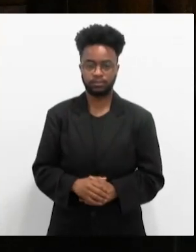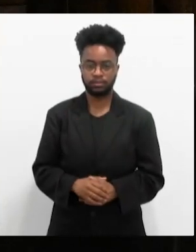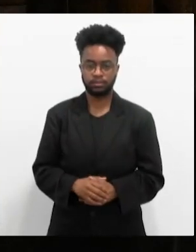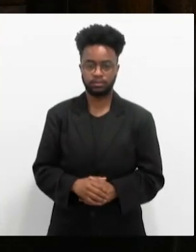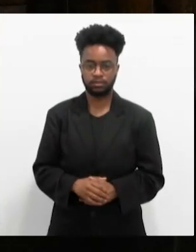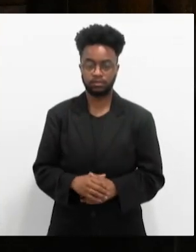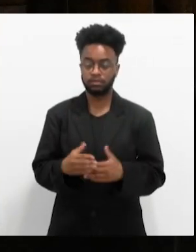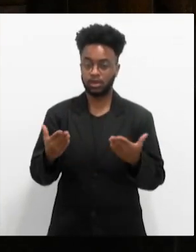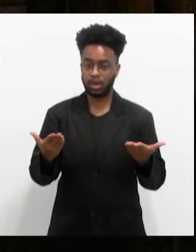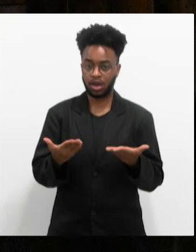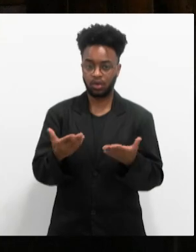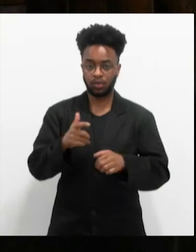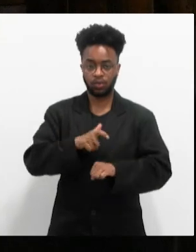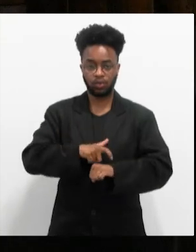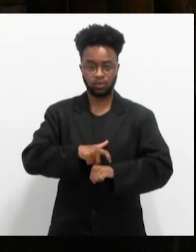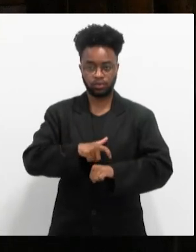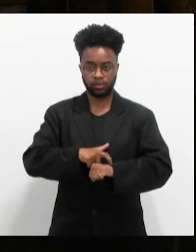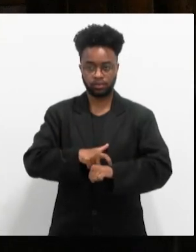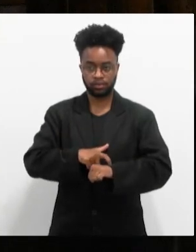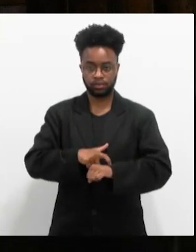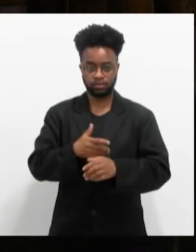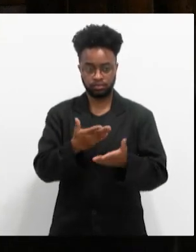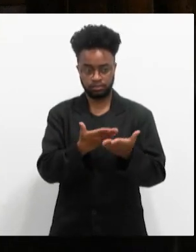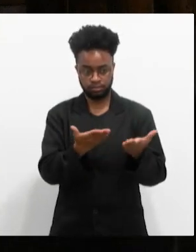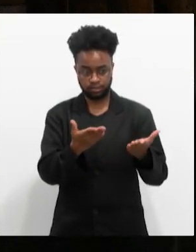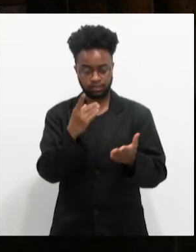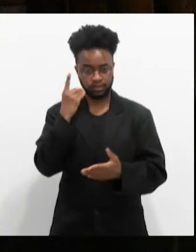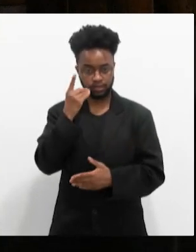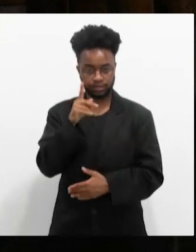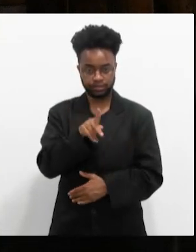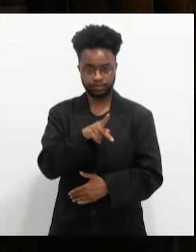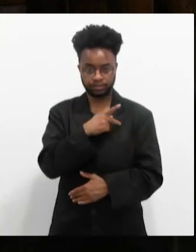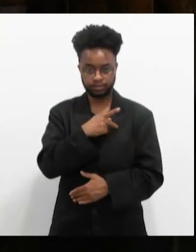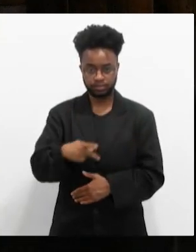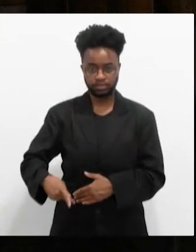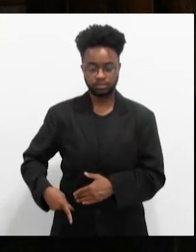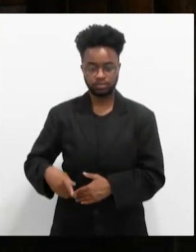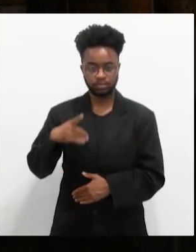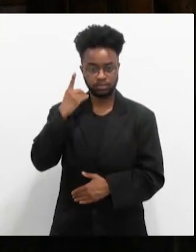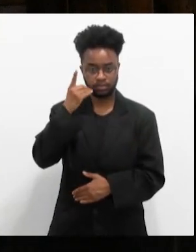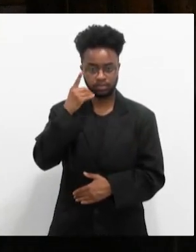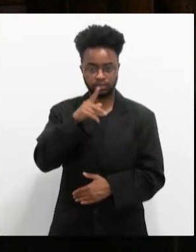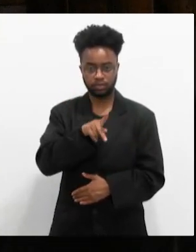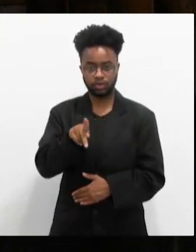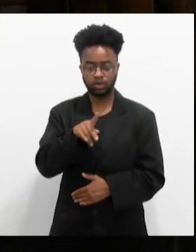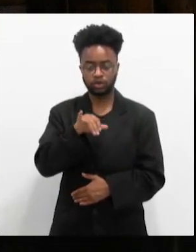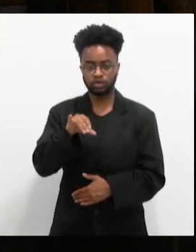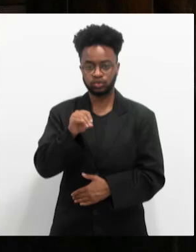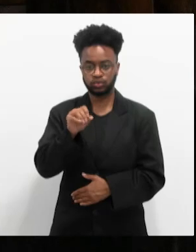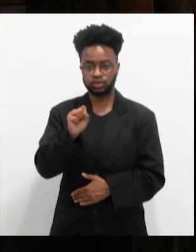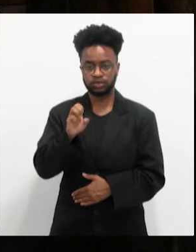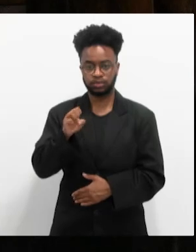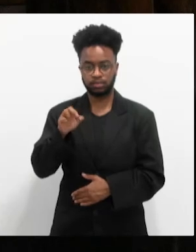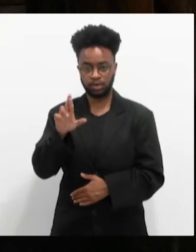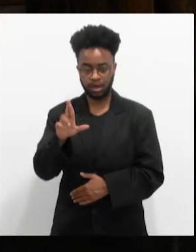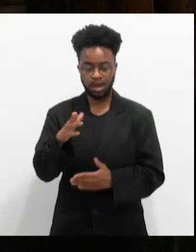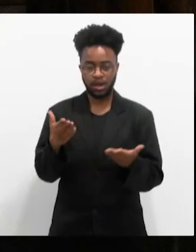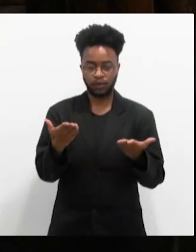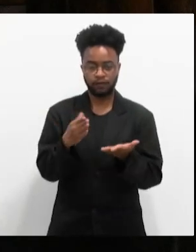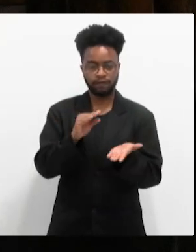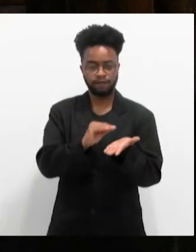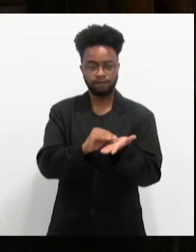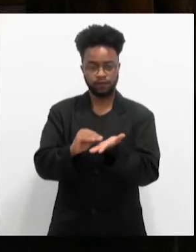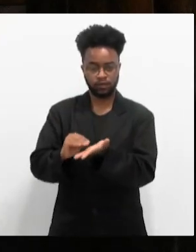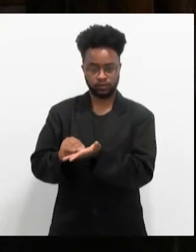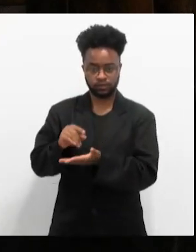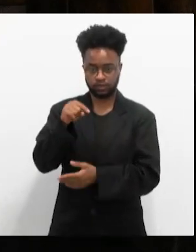E, nesse momento, deputado presidente, professor Josemar, que escasseia no nosso